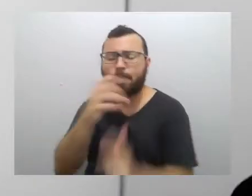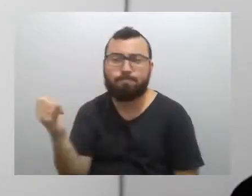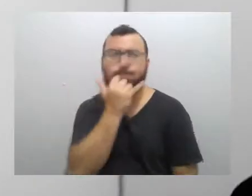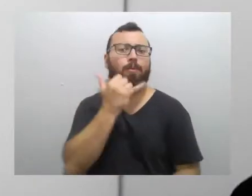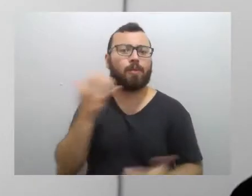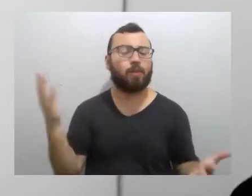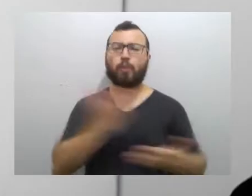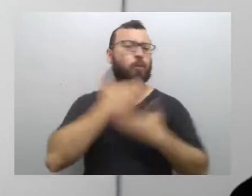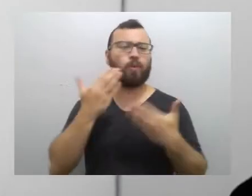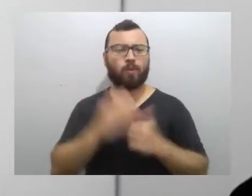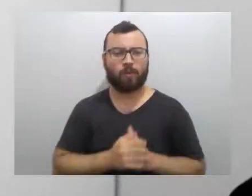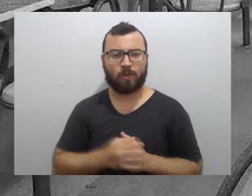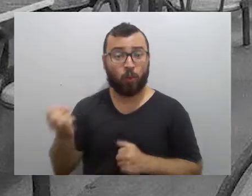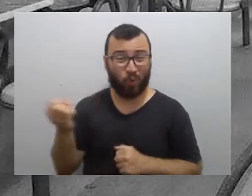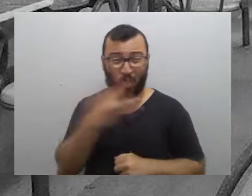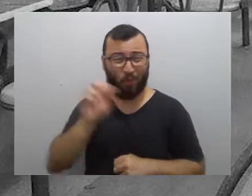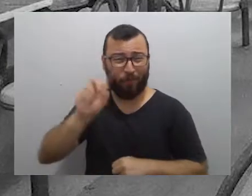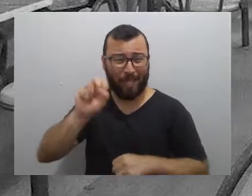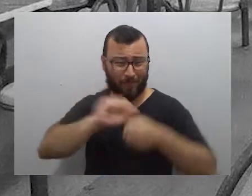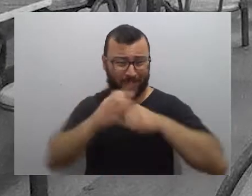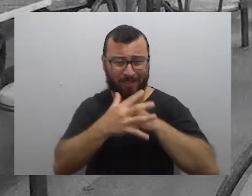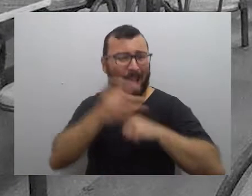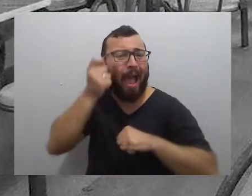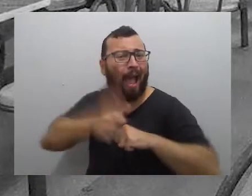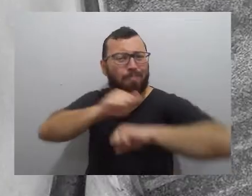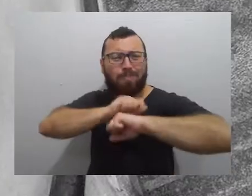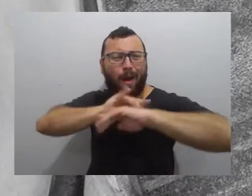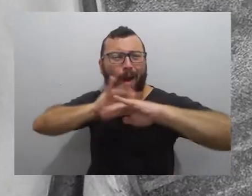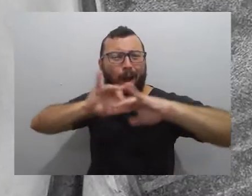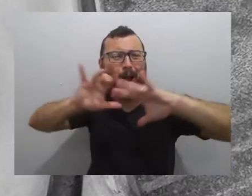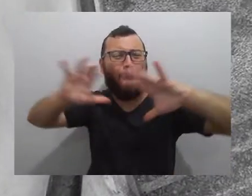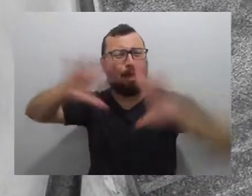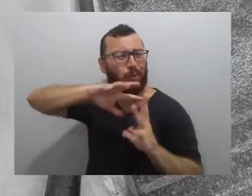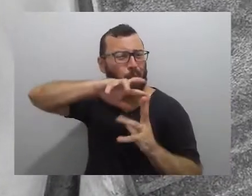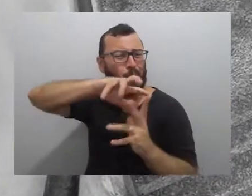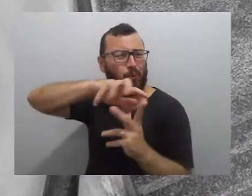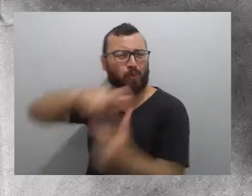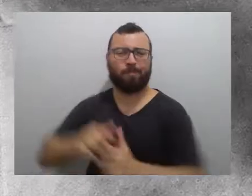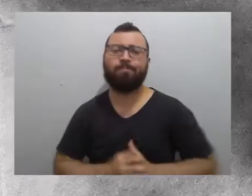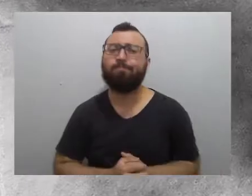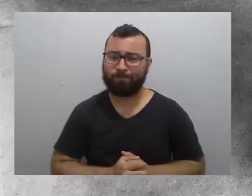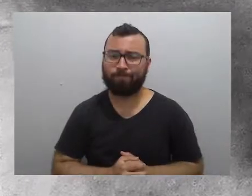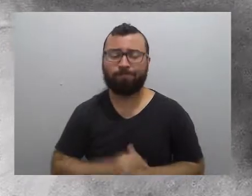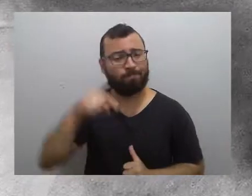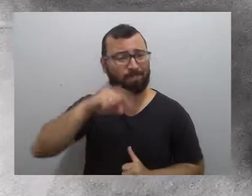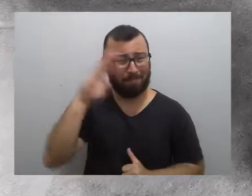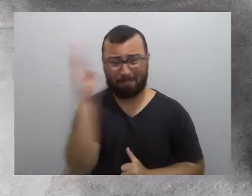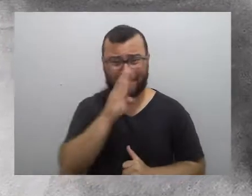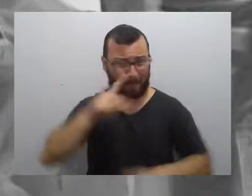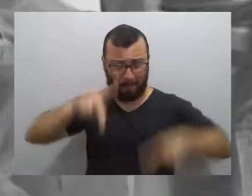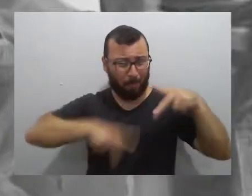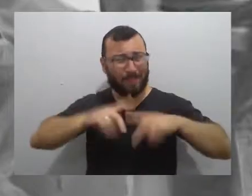foi pego de surpresa. O novo coronavírus se disseminou em pouco tempo, alcançando o status de